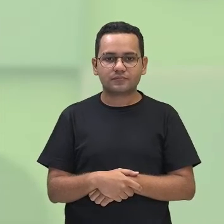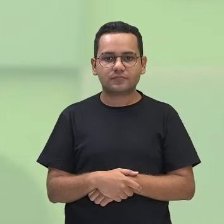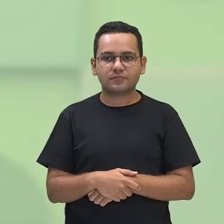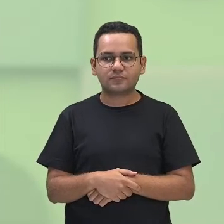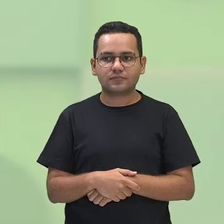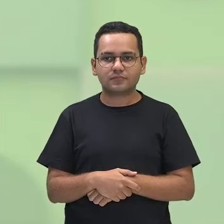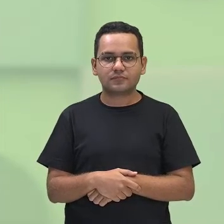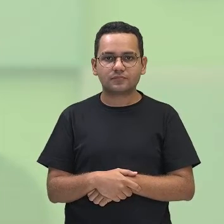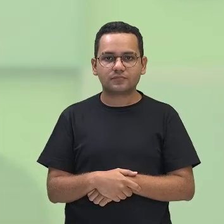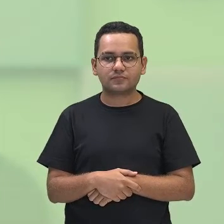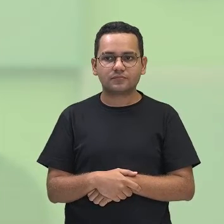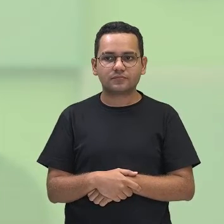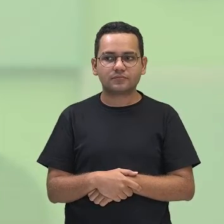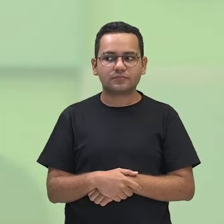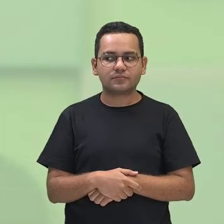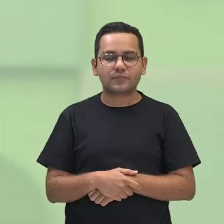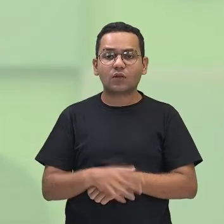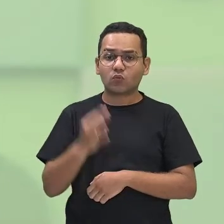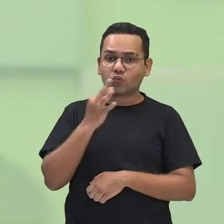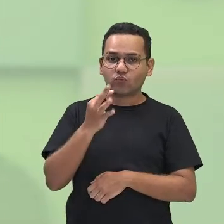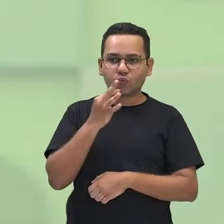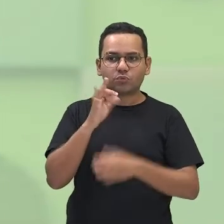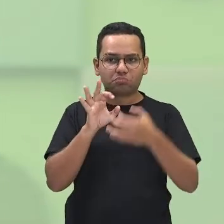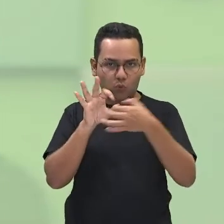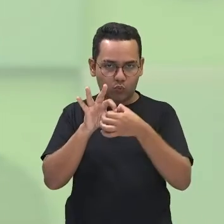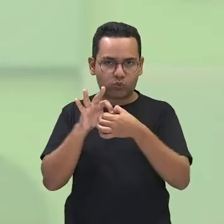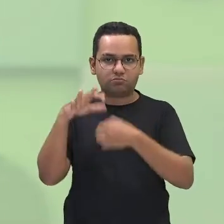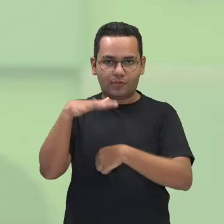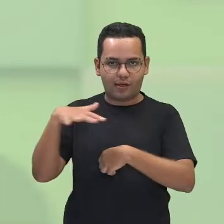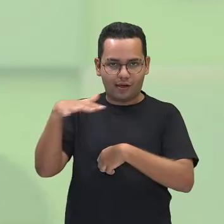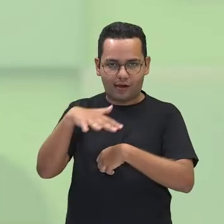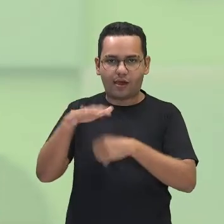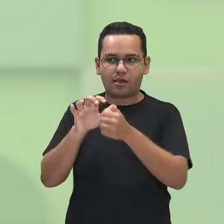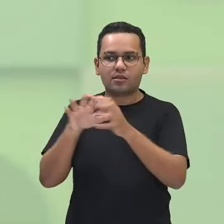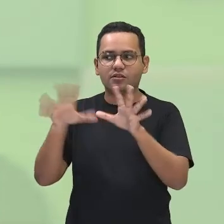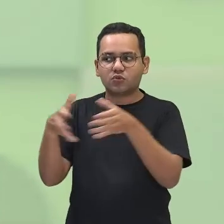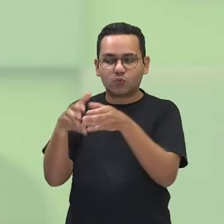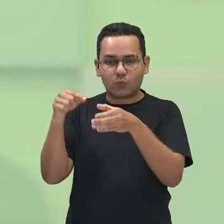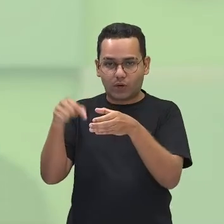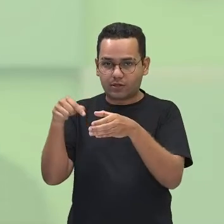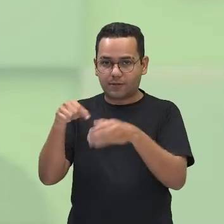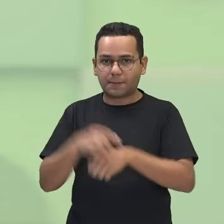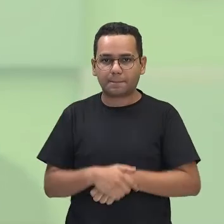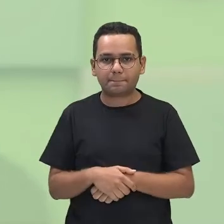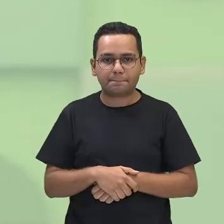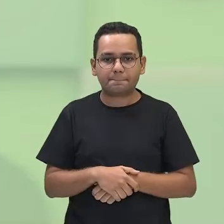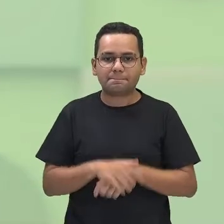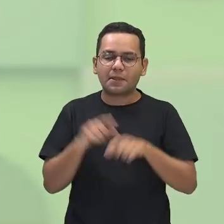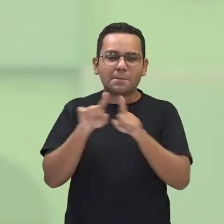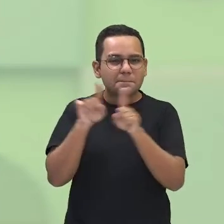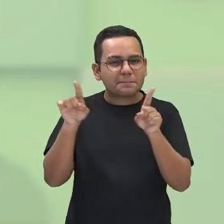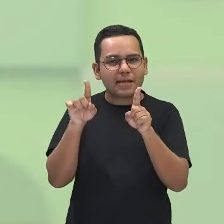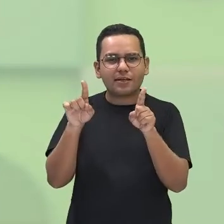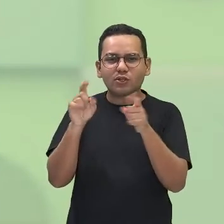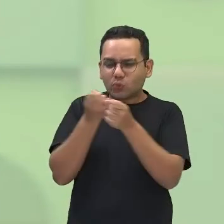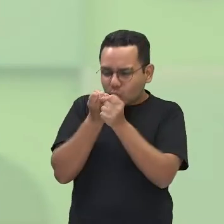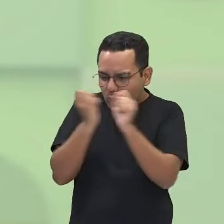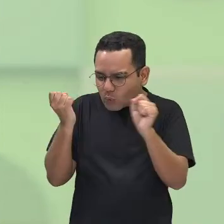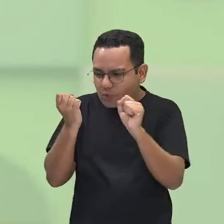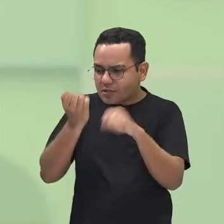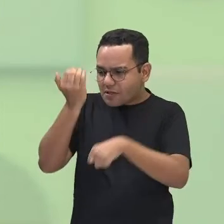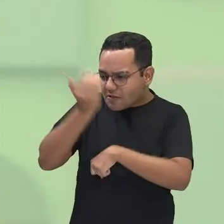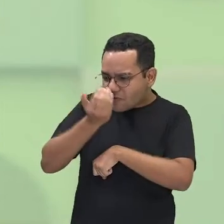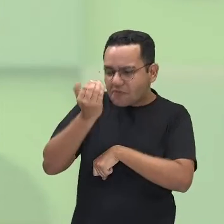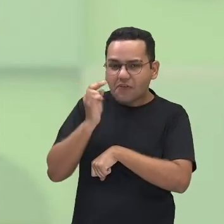faz parte desse grupo de plantas que são as angiospermas, embora a gente não consiga observar com muita